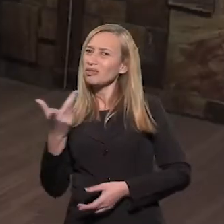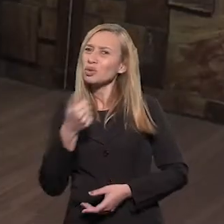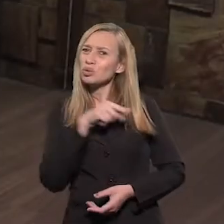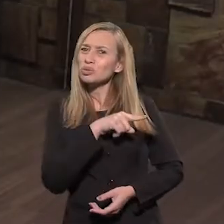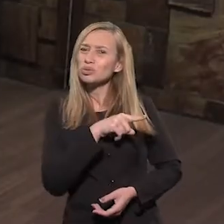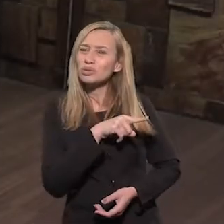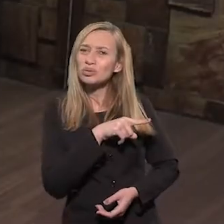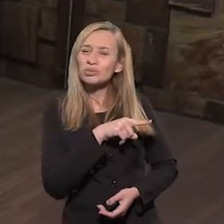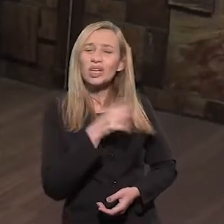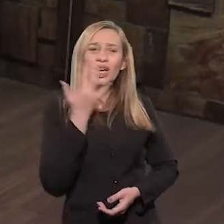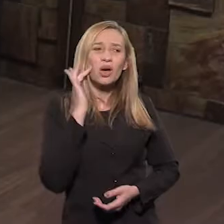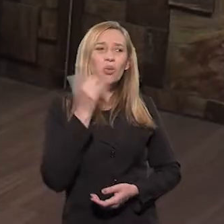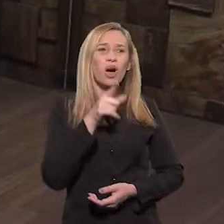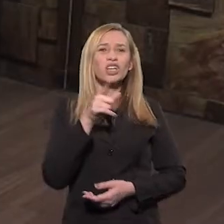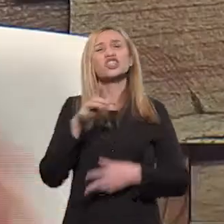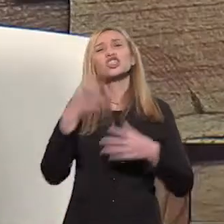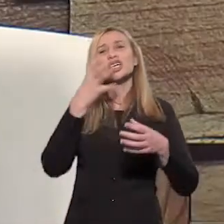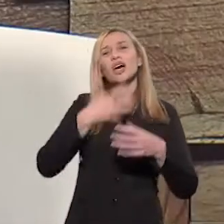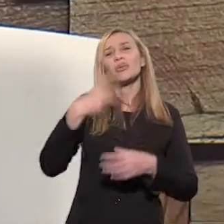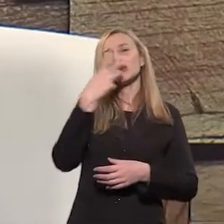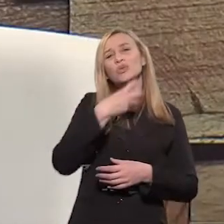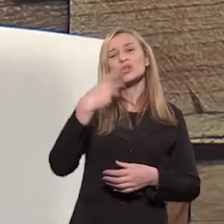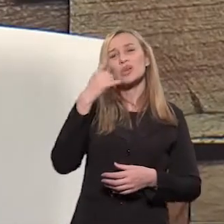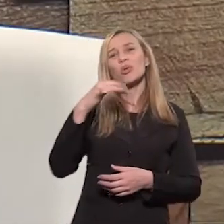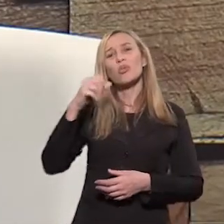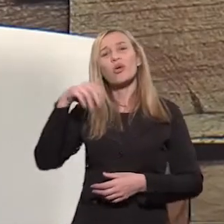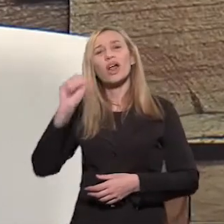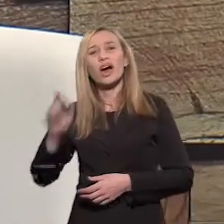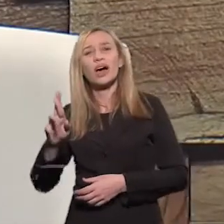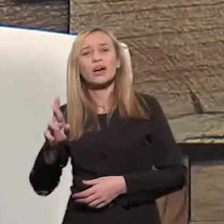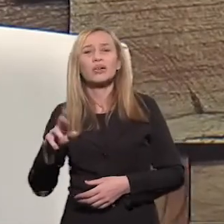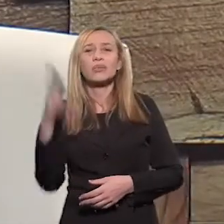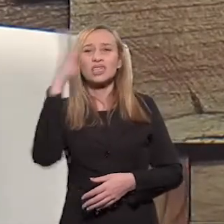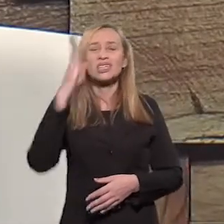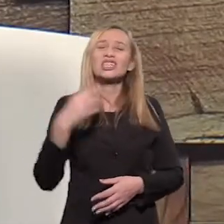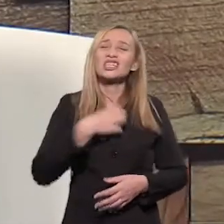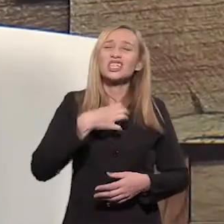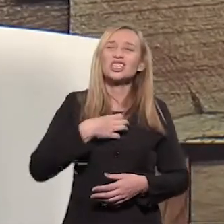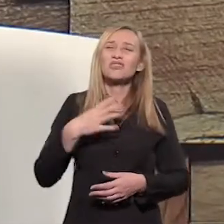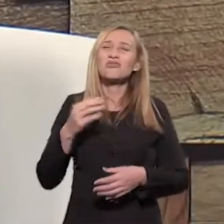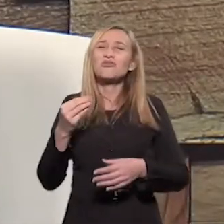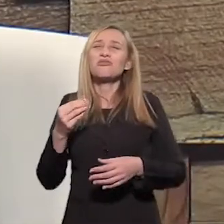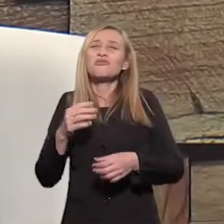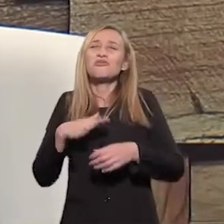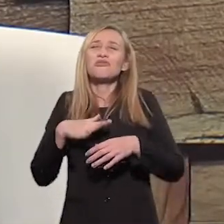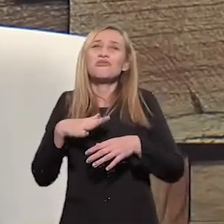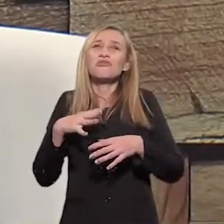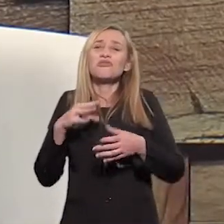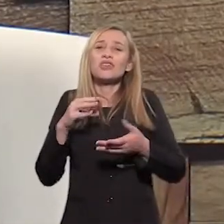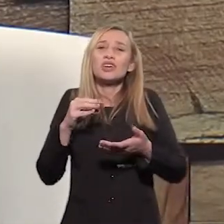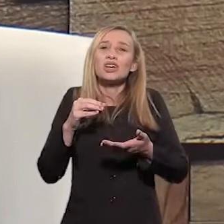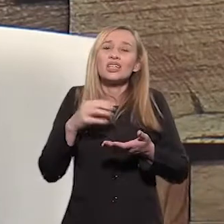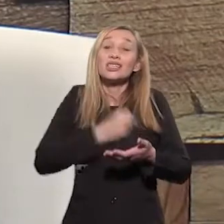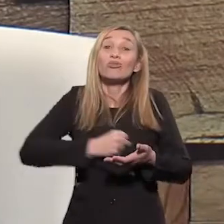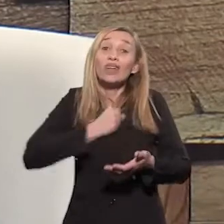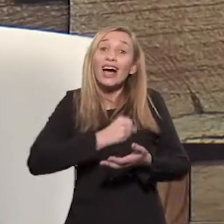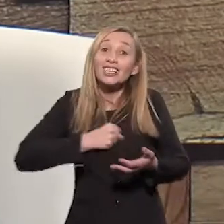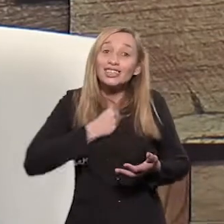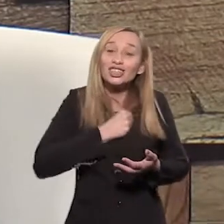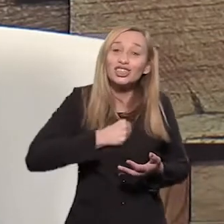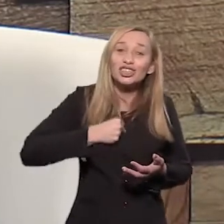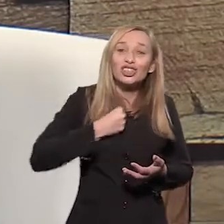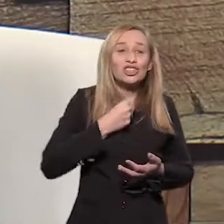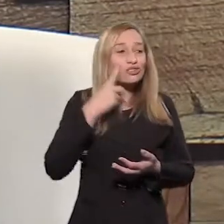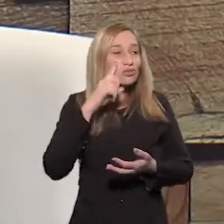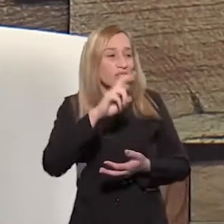É uma delícia. Eu acho que a música popular brasileira sente um pouco falta também de ouvir essa poesia